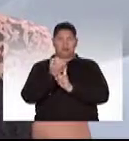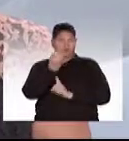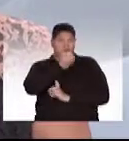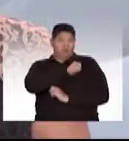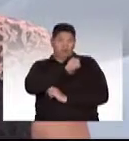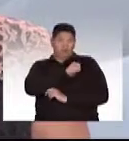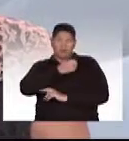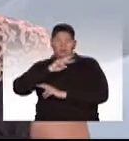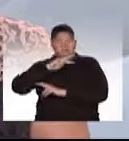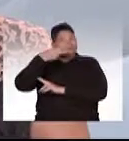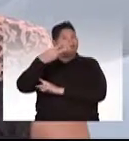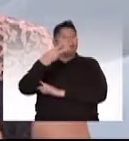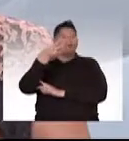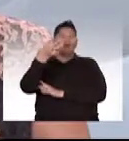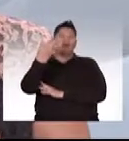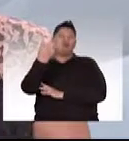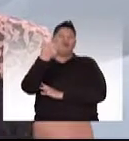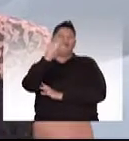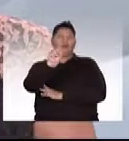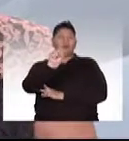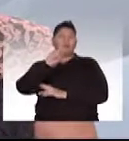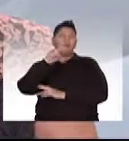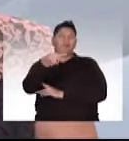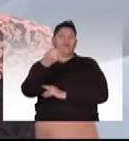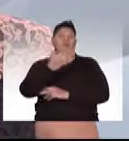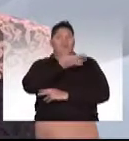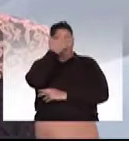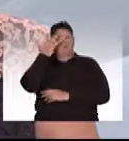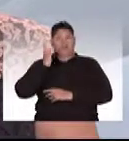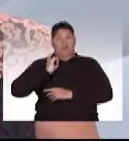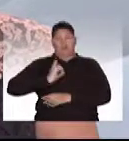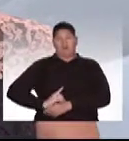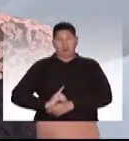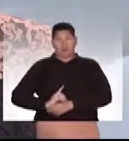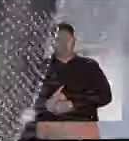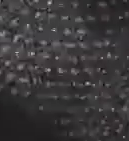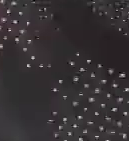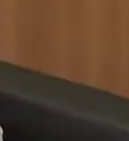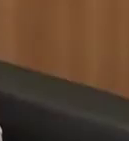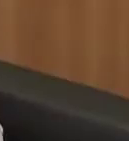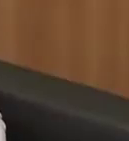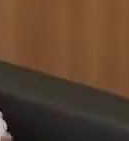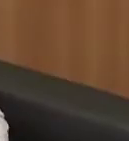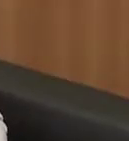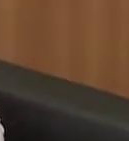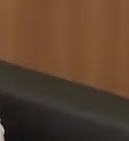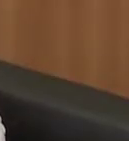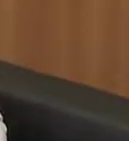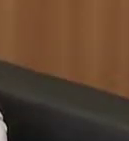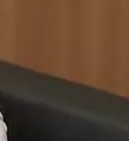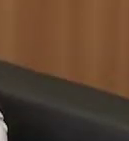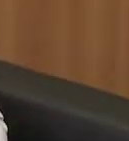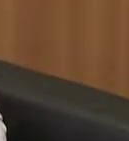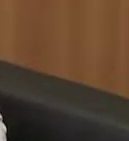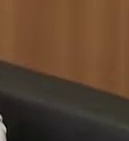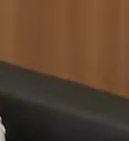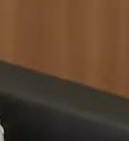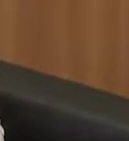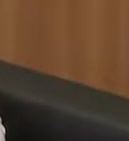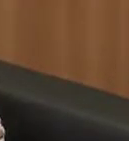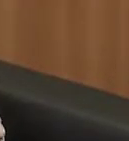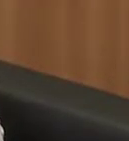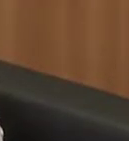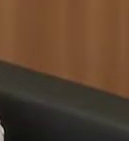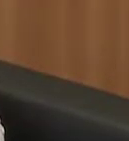sociedade, esse número passou de 418 mil trabalhadores com deficiência. O Brasil vive hoje um cenário de polarização,